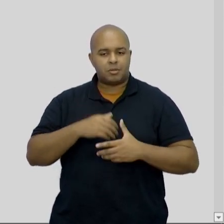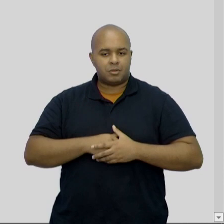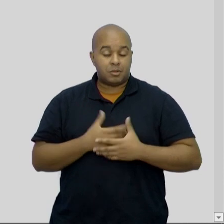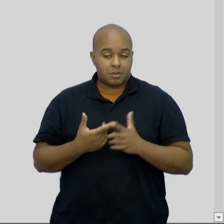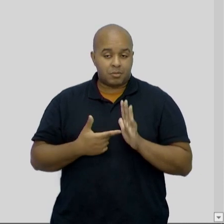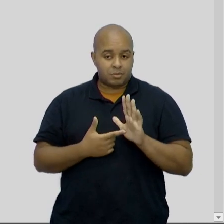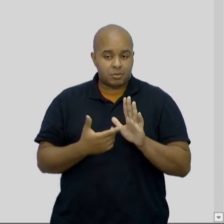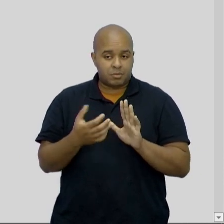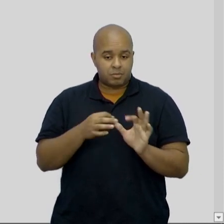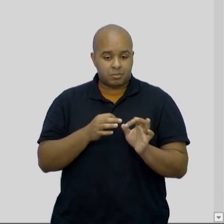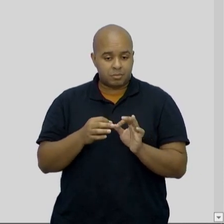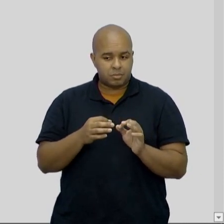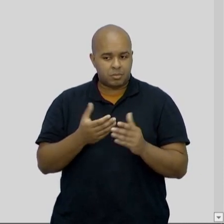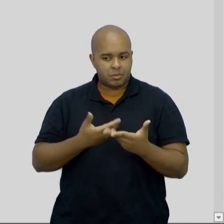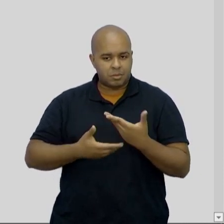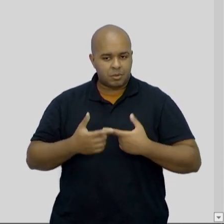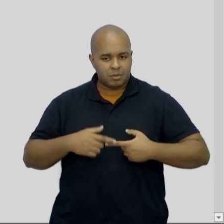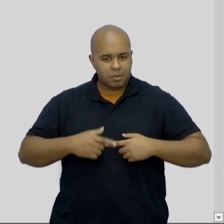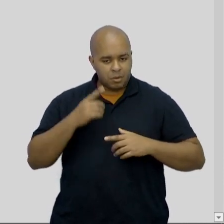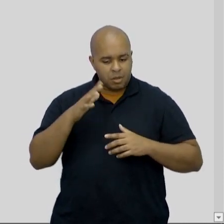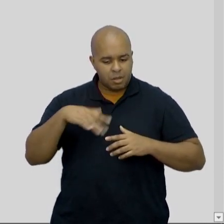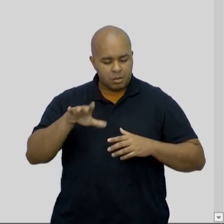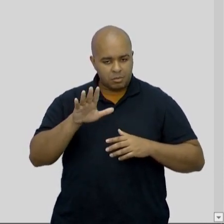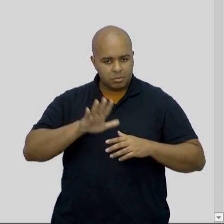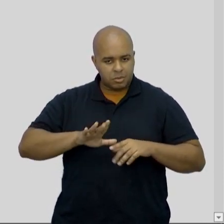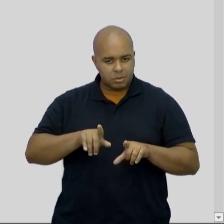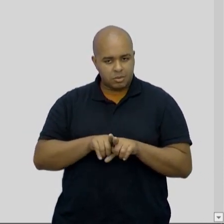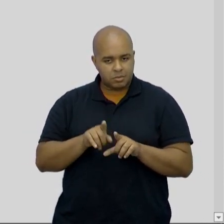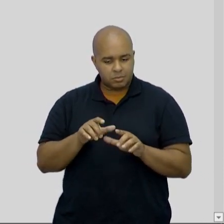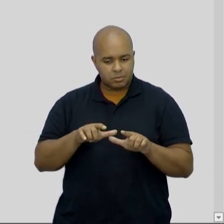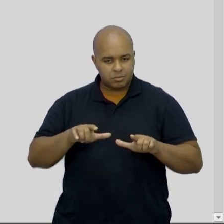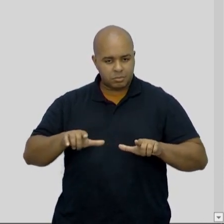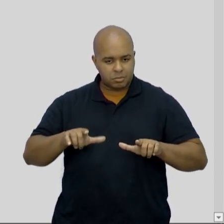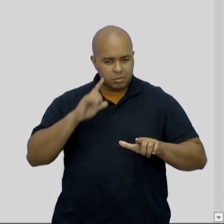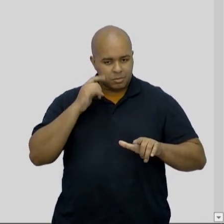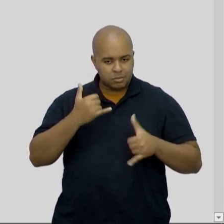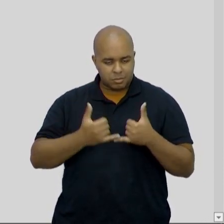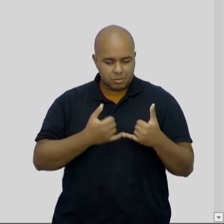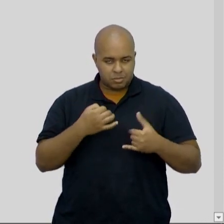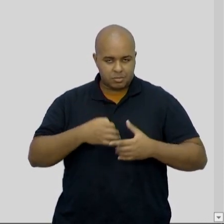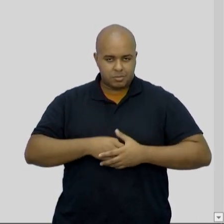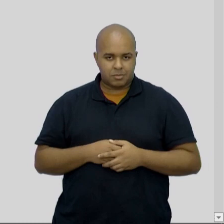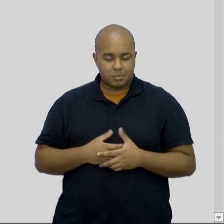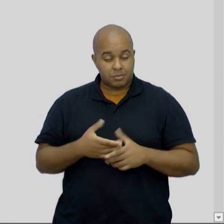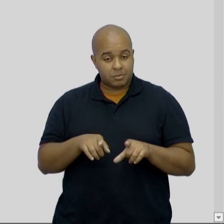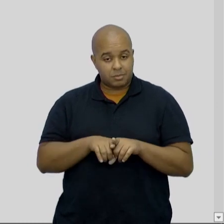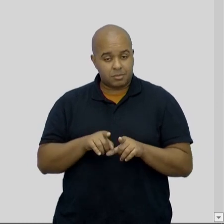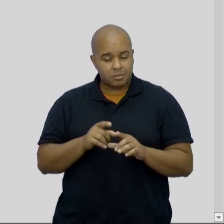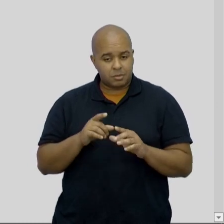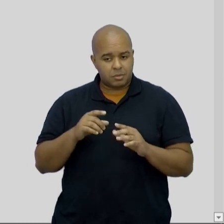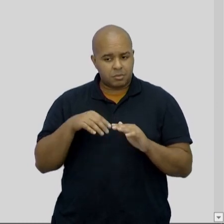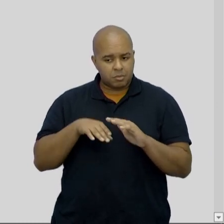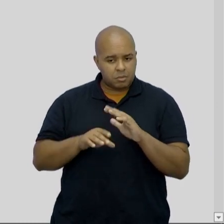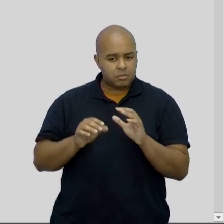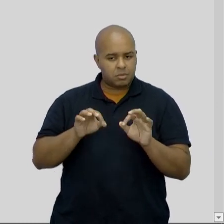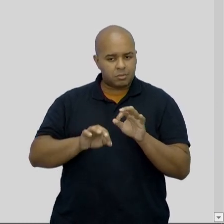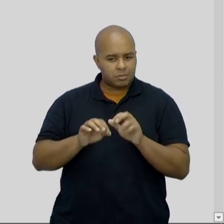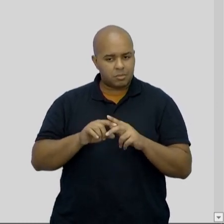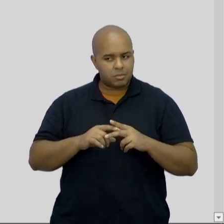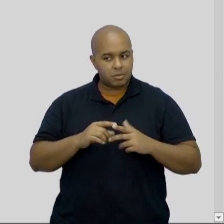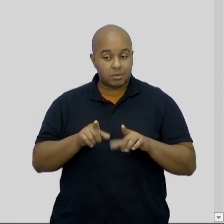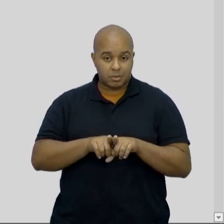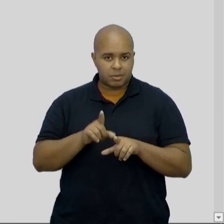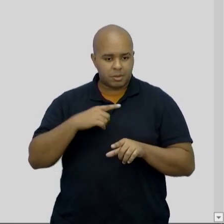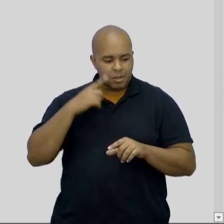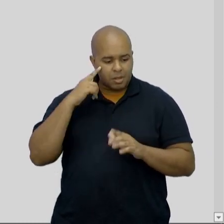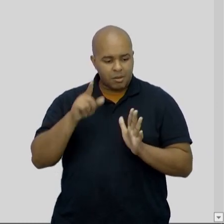Está mostrando a preparação envolvendo o campo geral, o campo dos jogadores e o estoque de recursos. E